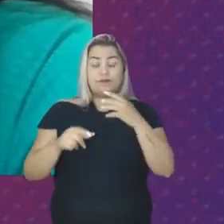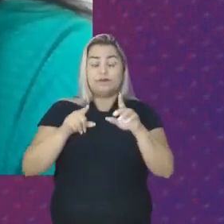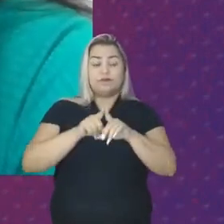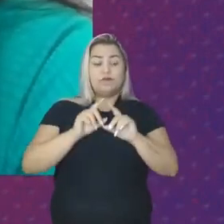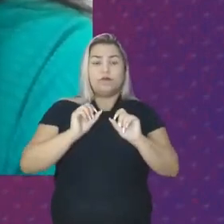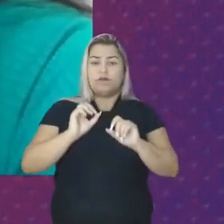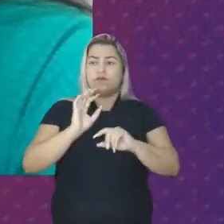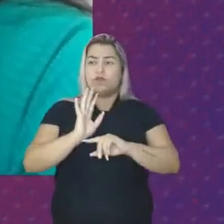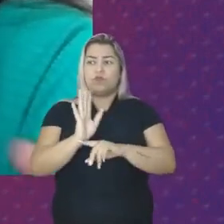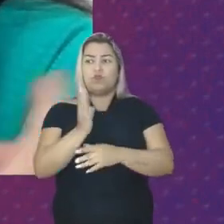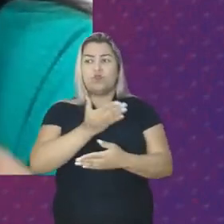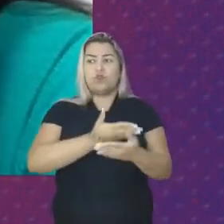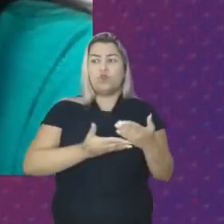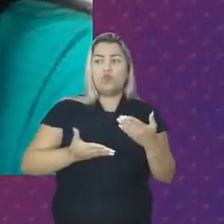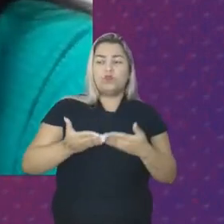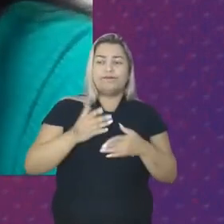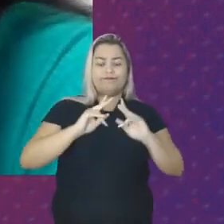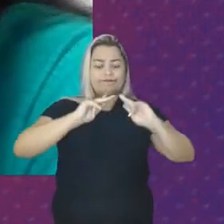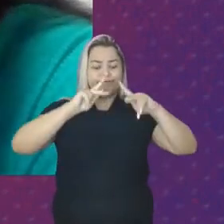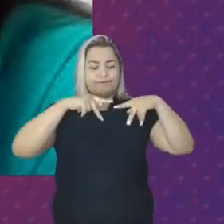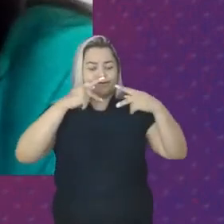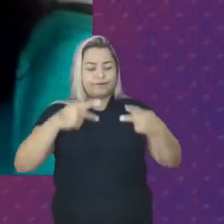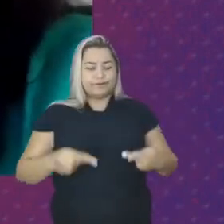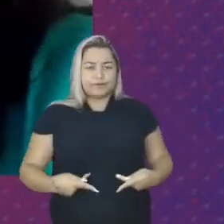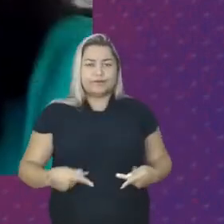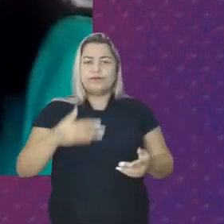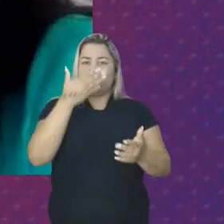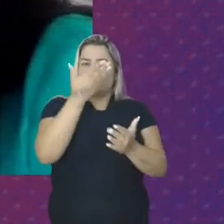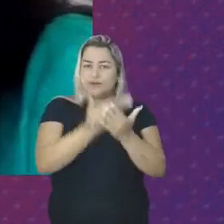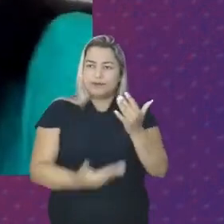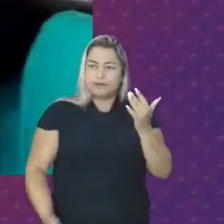atendimento humanizado, e aí você perde,